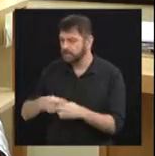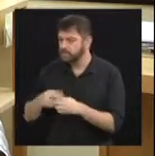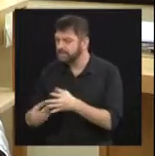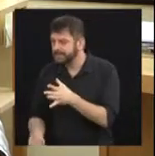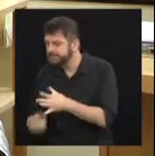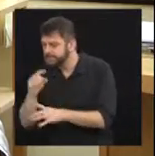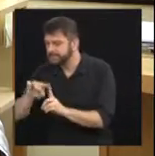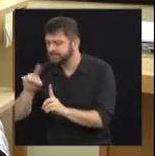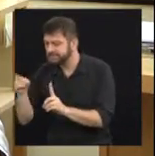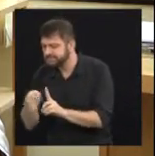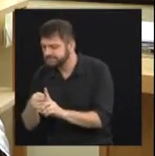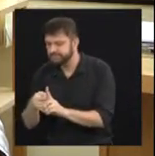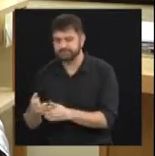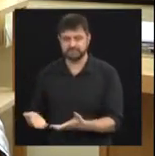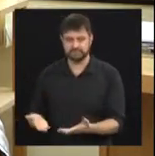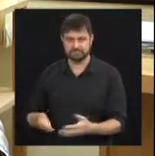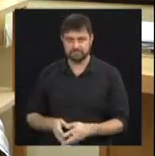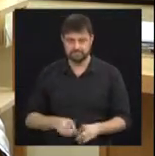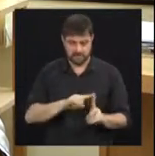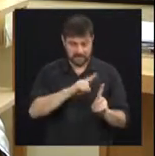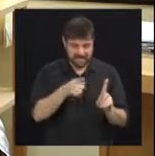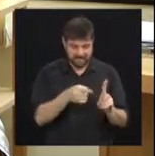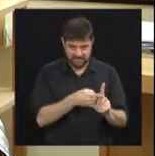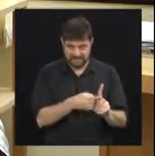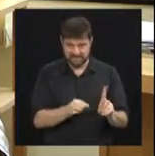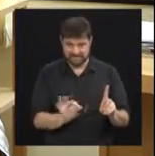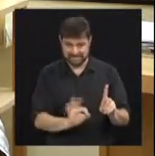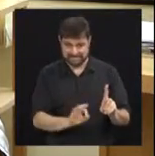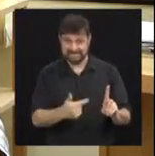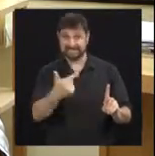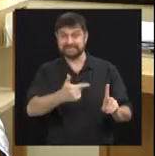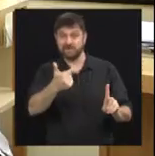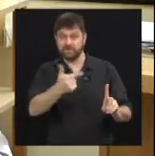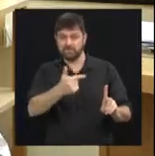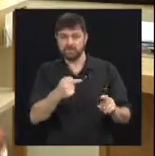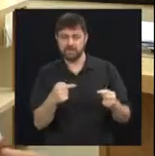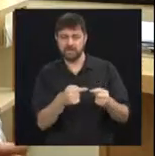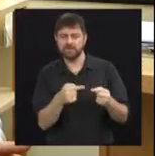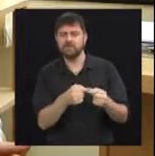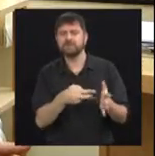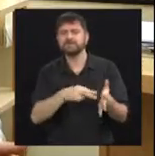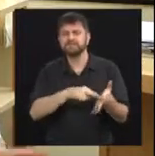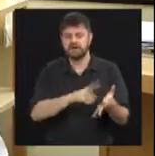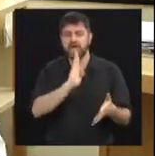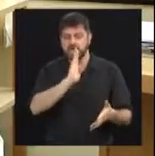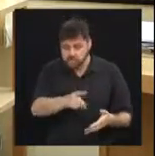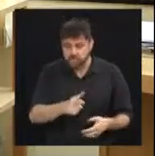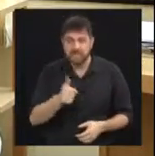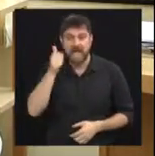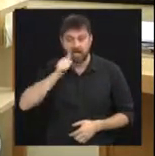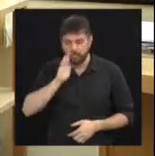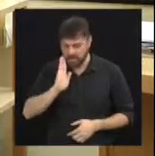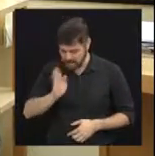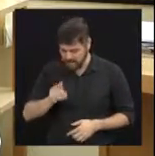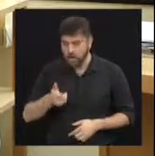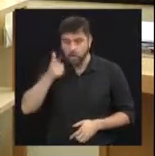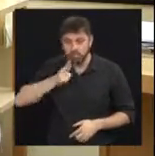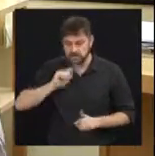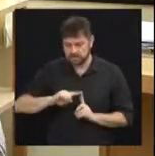existência de uma gestação prévia. E a infertilidade secundária é aquela situação em que já houve uma gestação prévia e a partir de